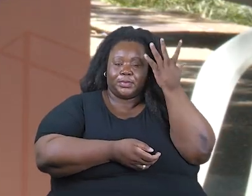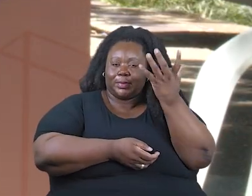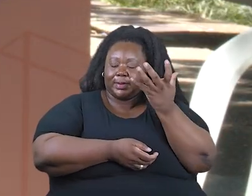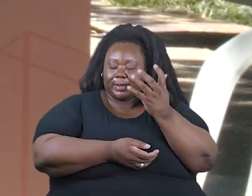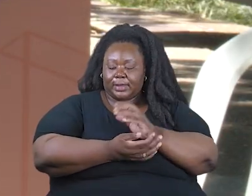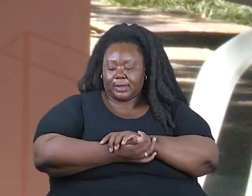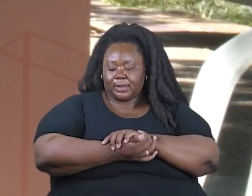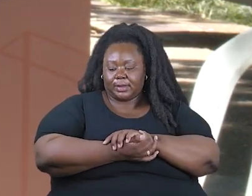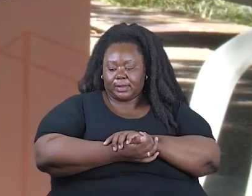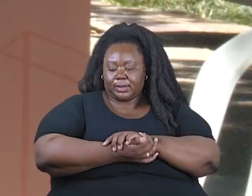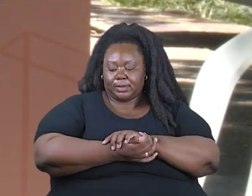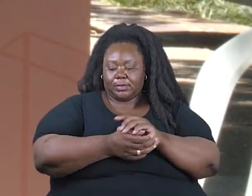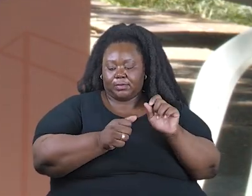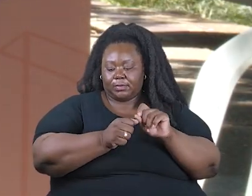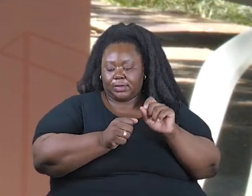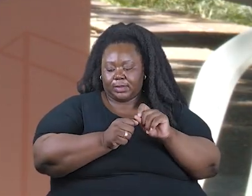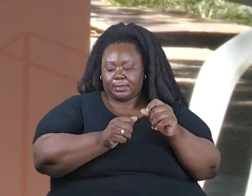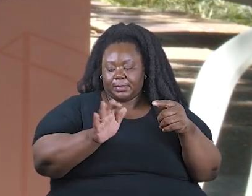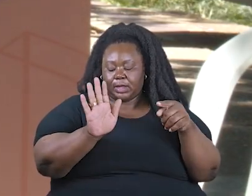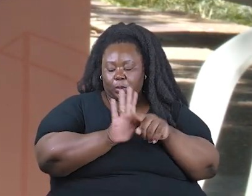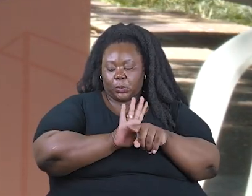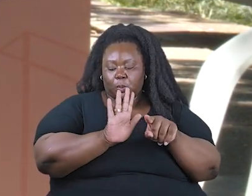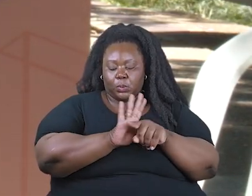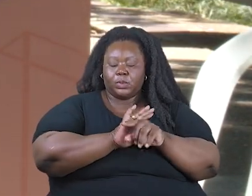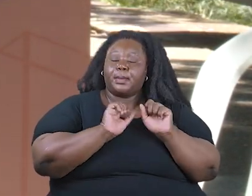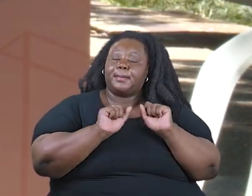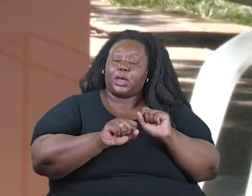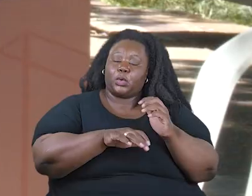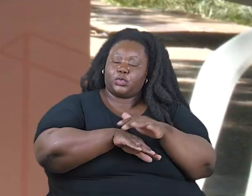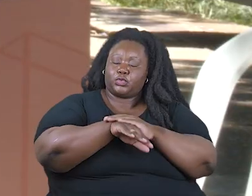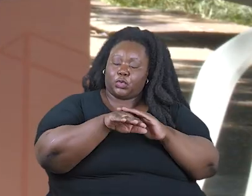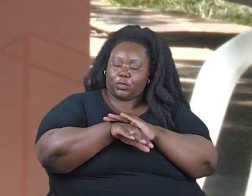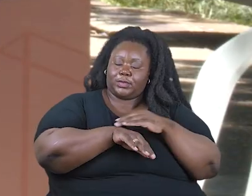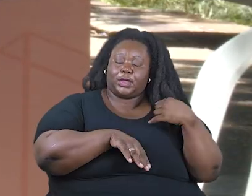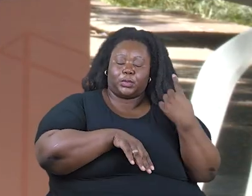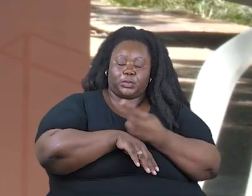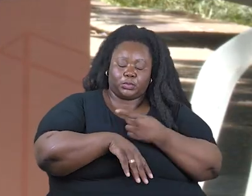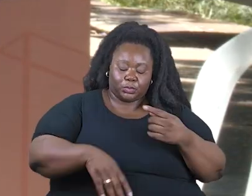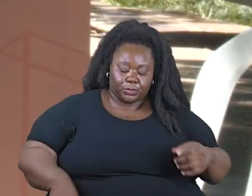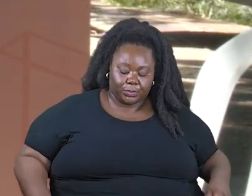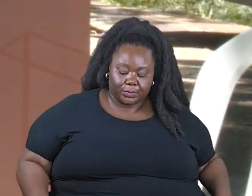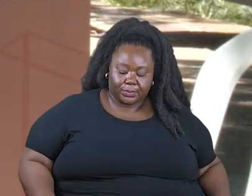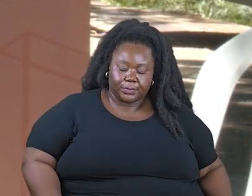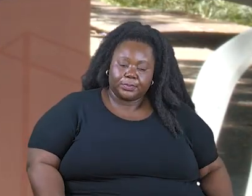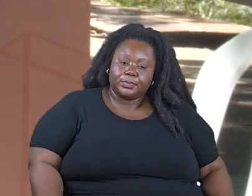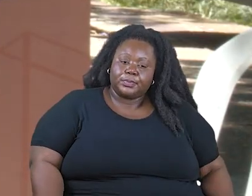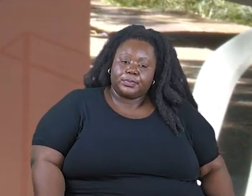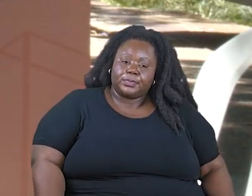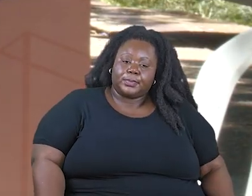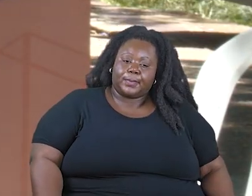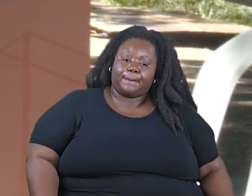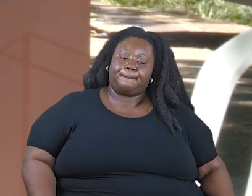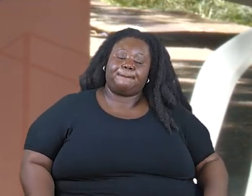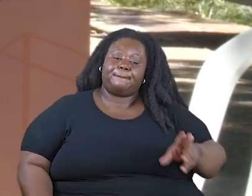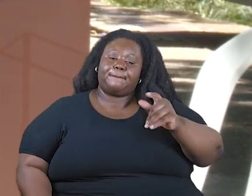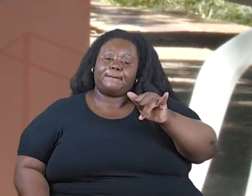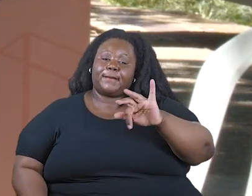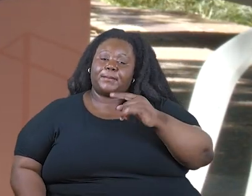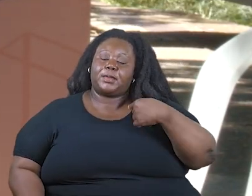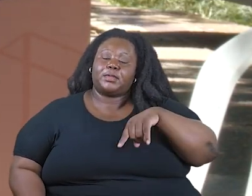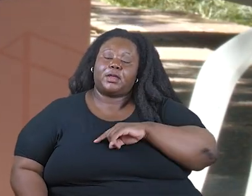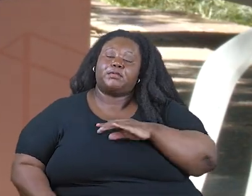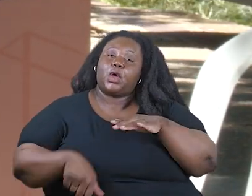quiser fazer alguma pergunta, pode conversar com a gente. Ami, você estava falando aí agora